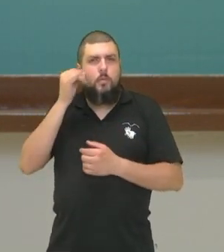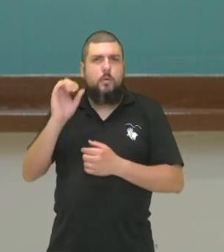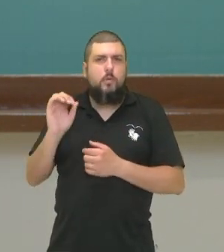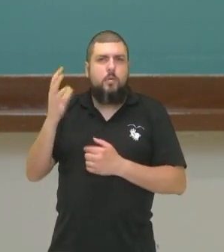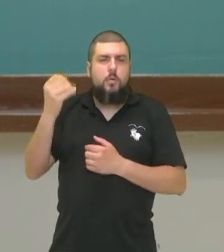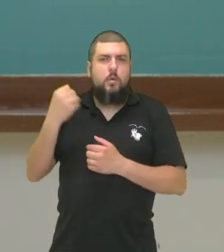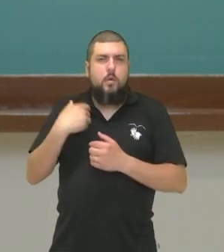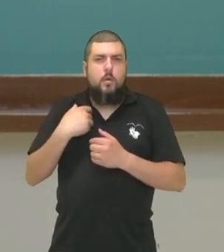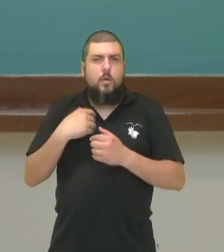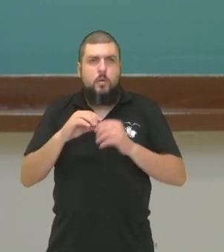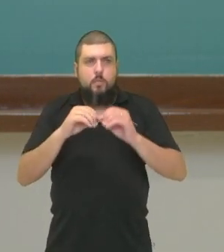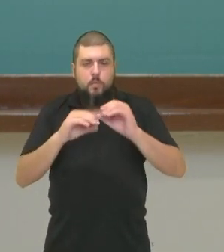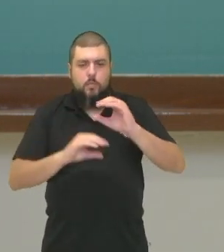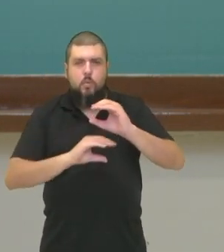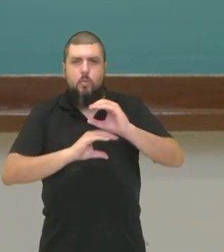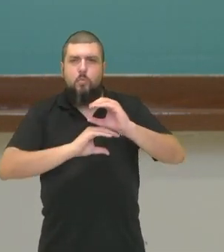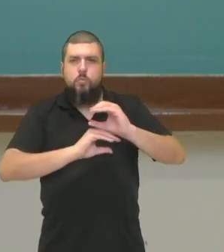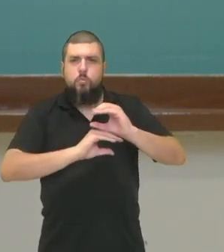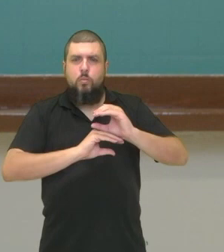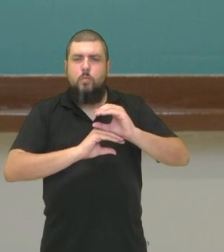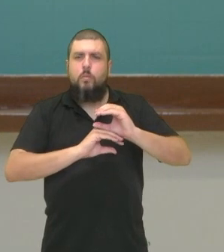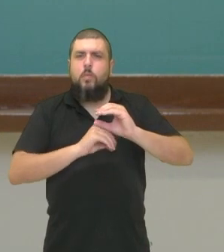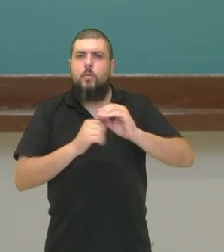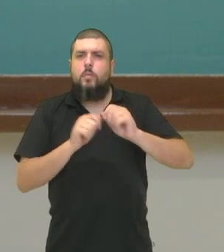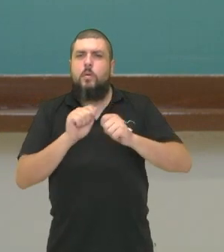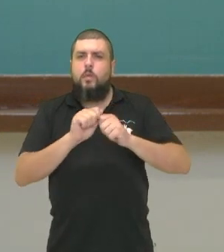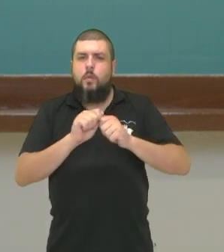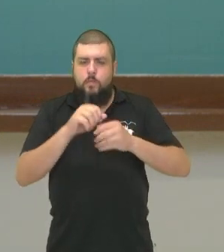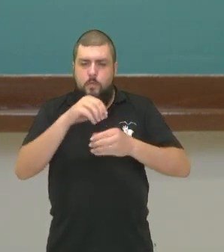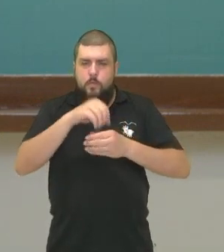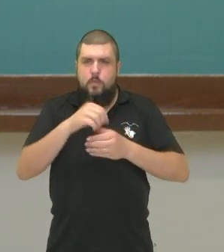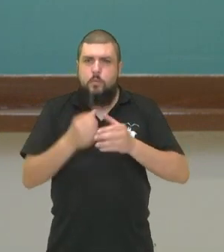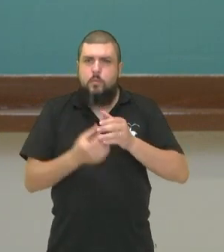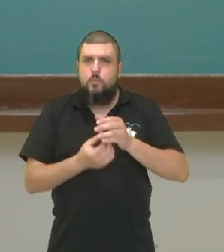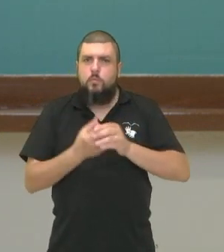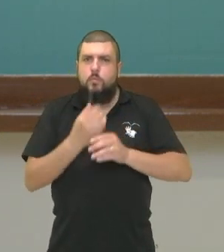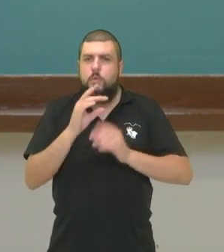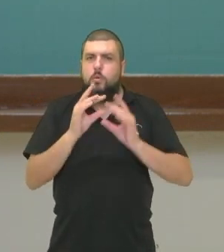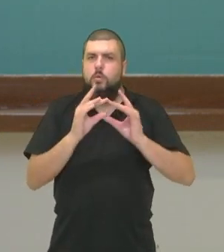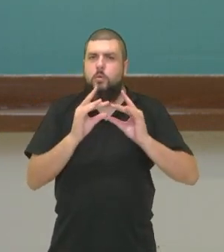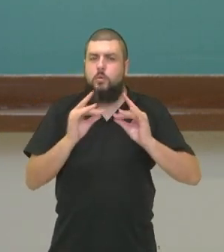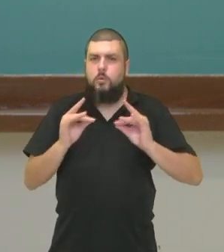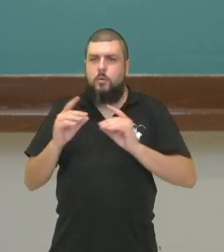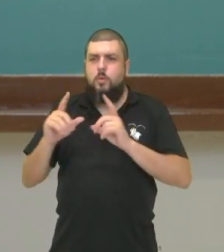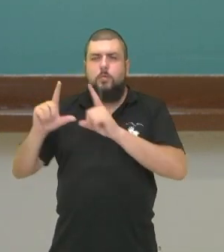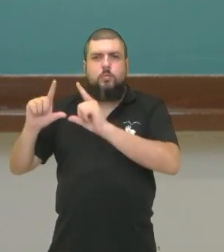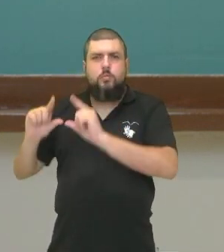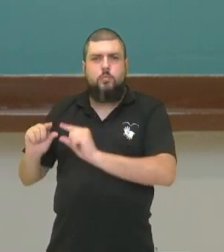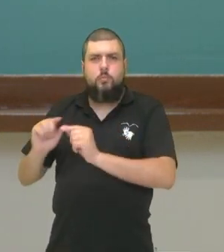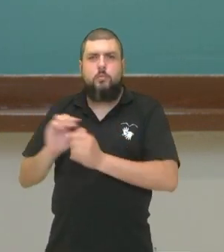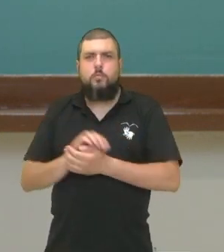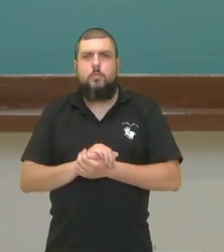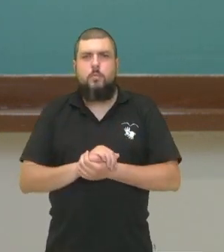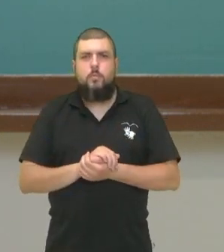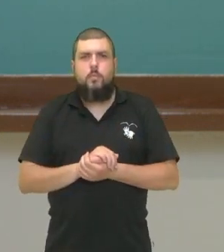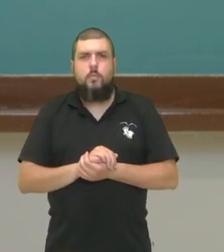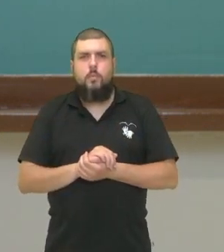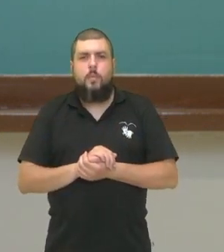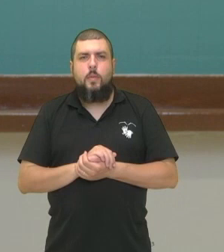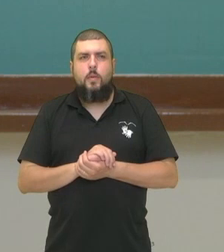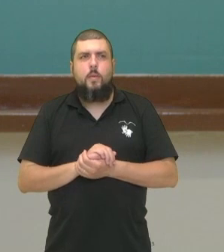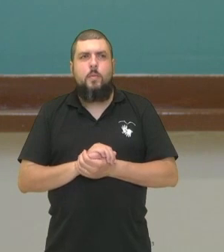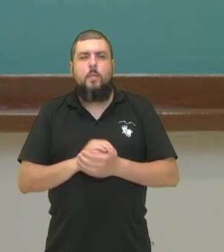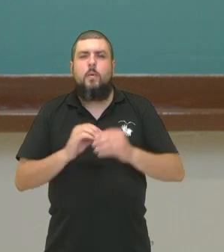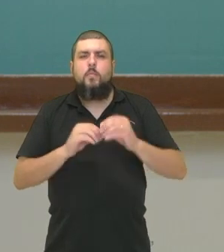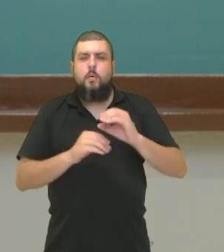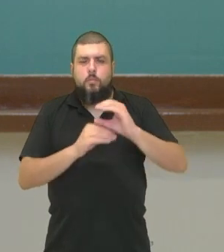a próstata produz esse líquido para que ele neutralize essa acidez. A próstata ela vai crescendo ao longo do